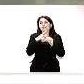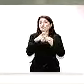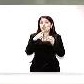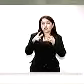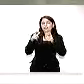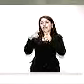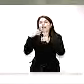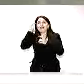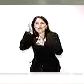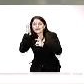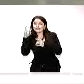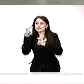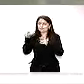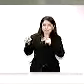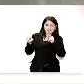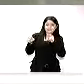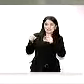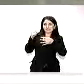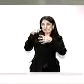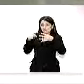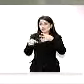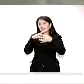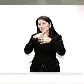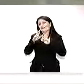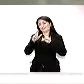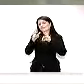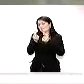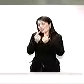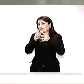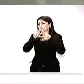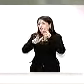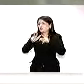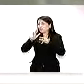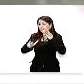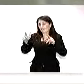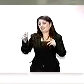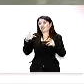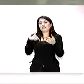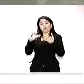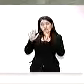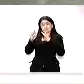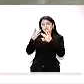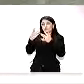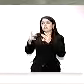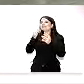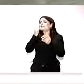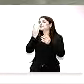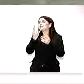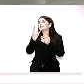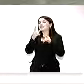emissora e outra é é algo veja considere-se o seguinte um anúncio